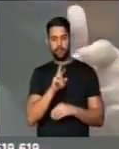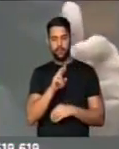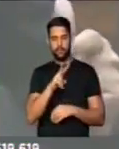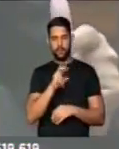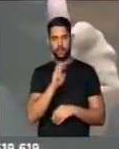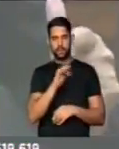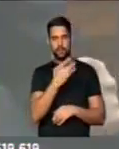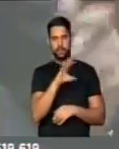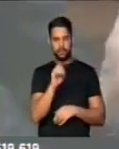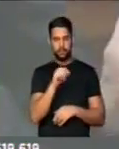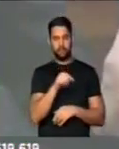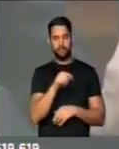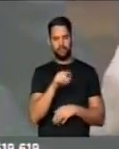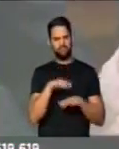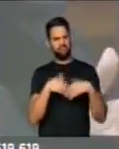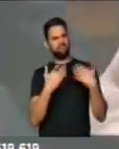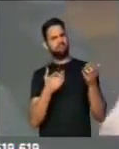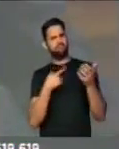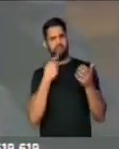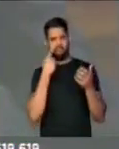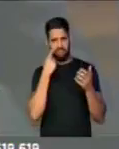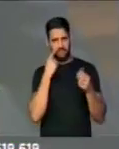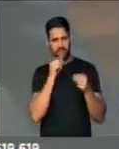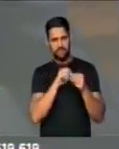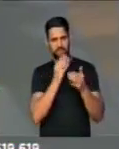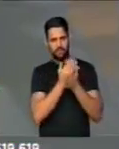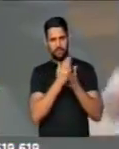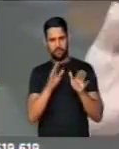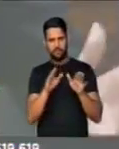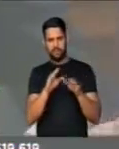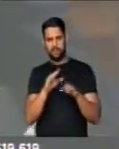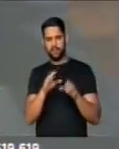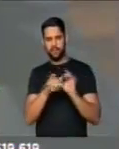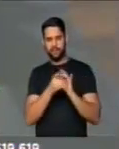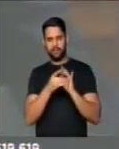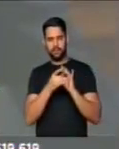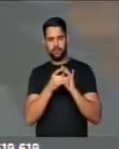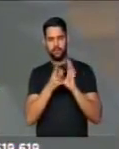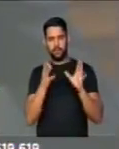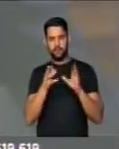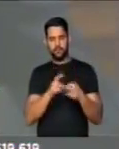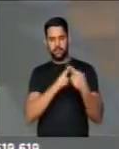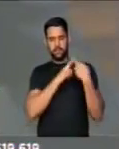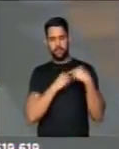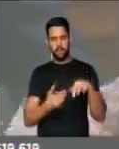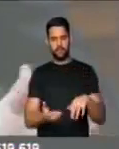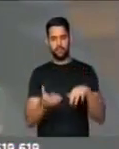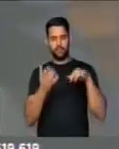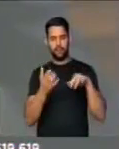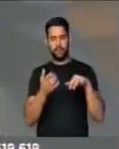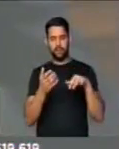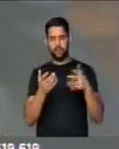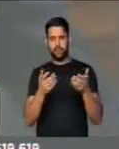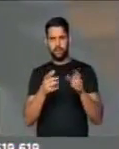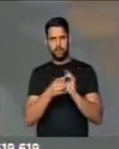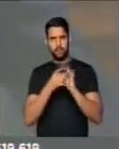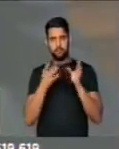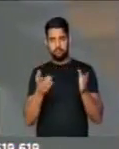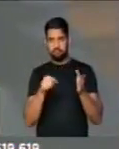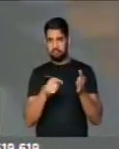privatização, ué, nós estamos eliminando o crivo do Congresso Nacional,